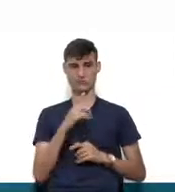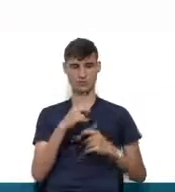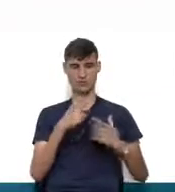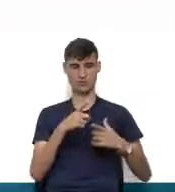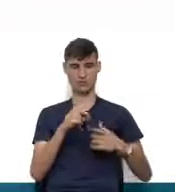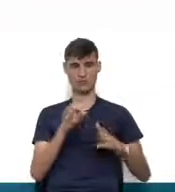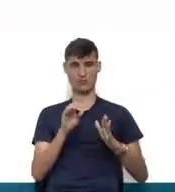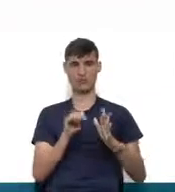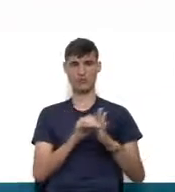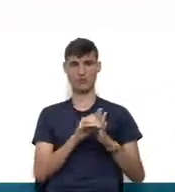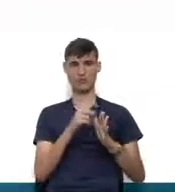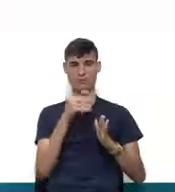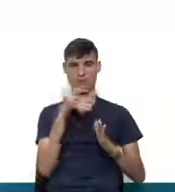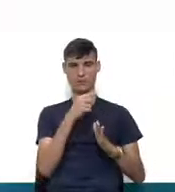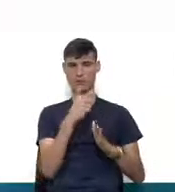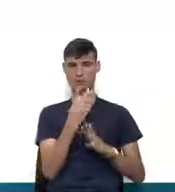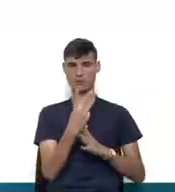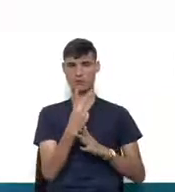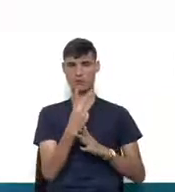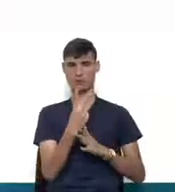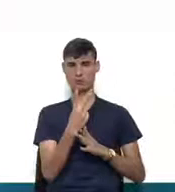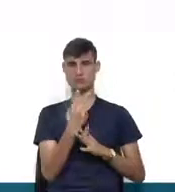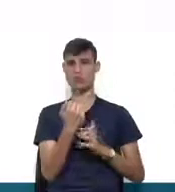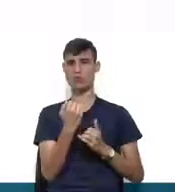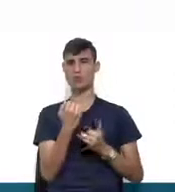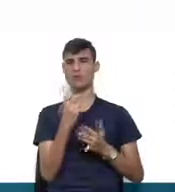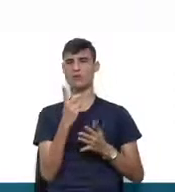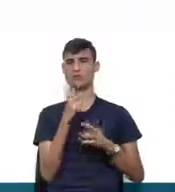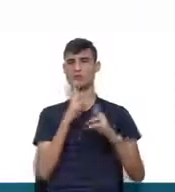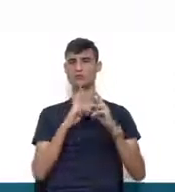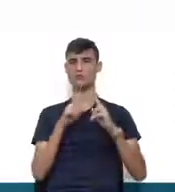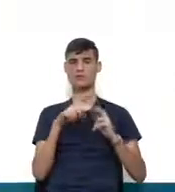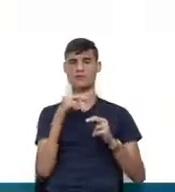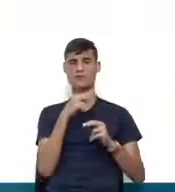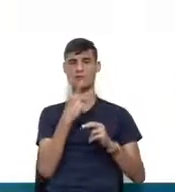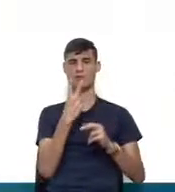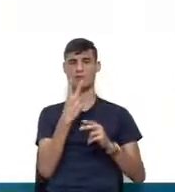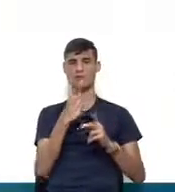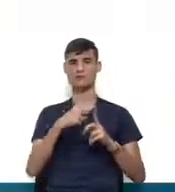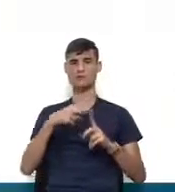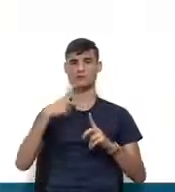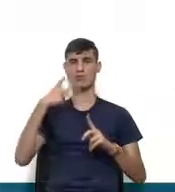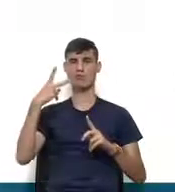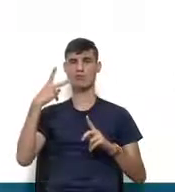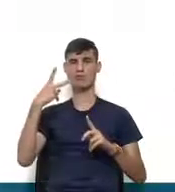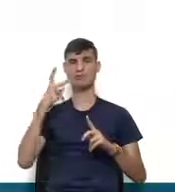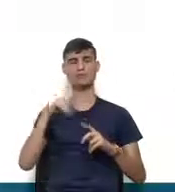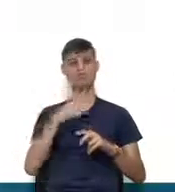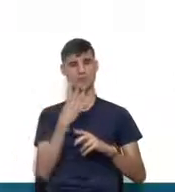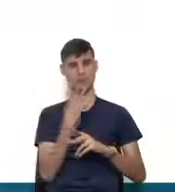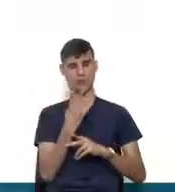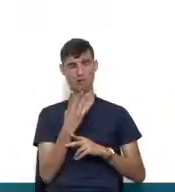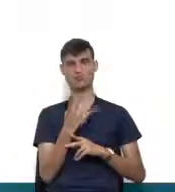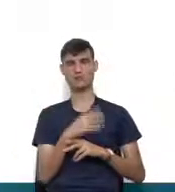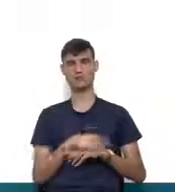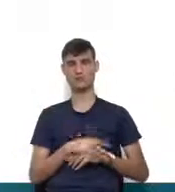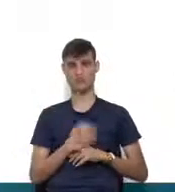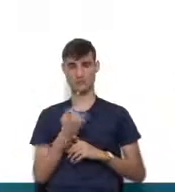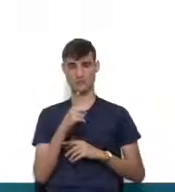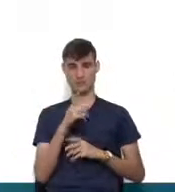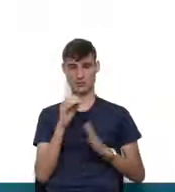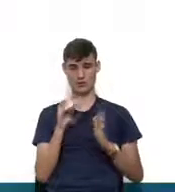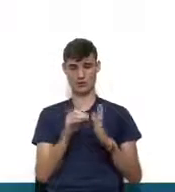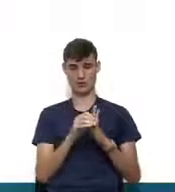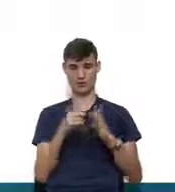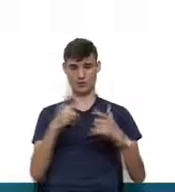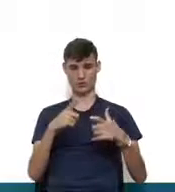eu colocar menos 2, quanto que dá menos 2 elevado ao quadrado? 4. E se eu colocar no